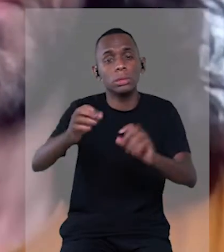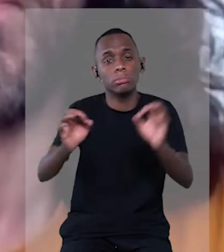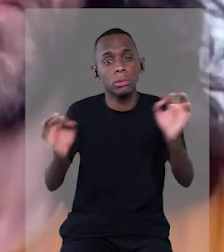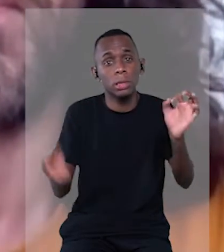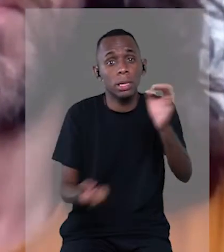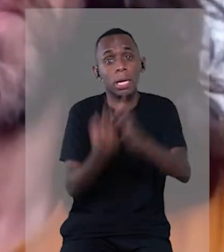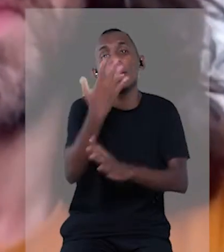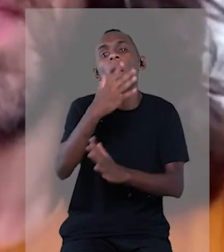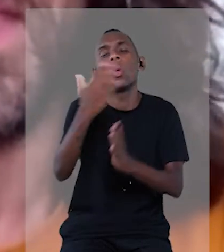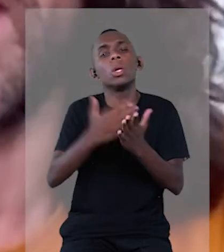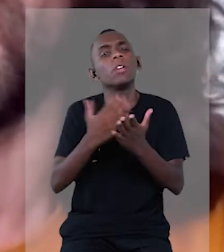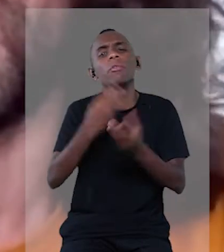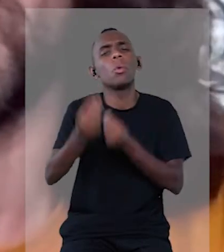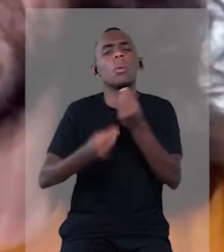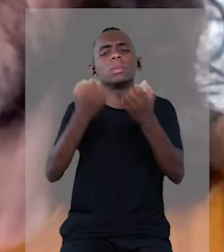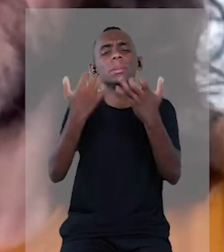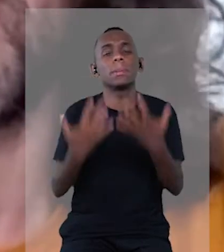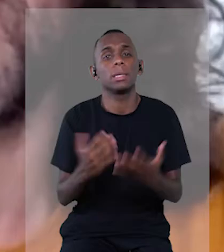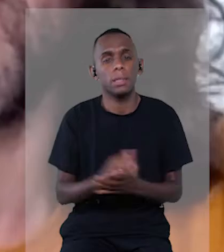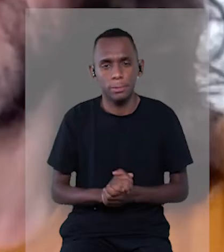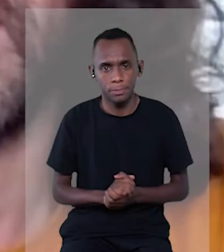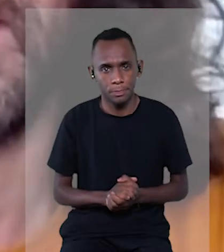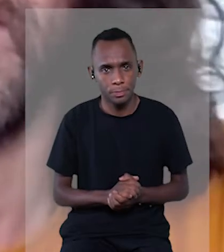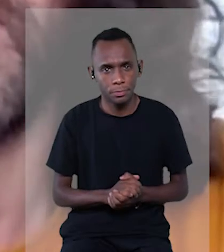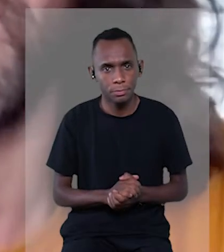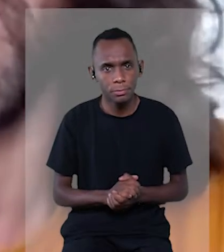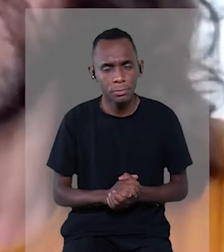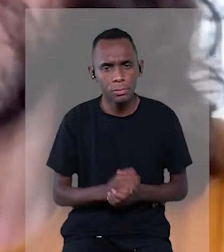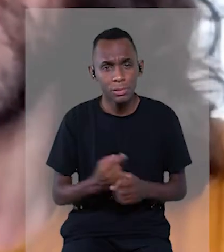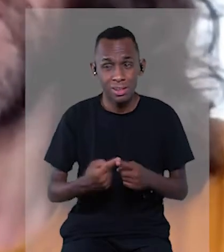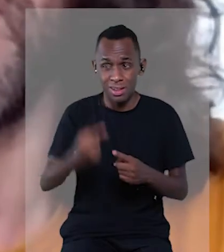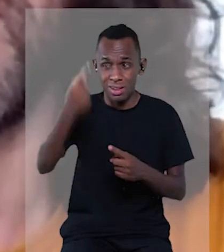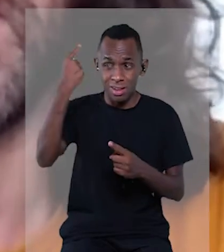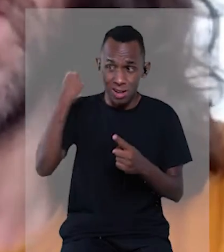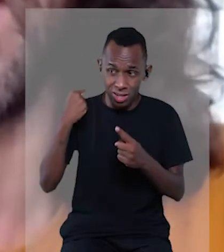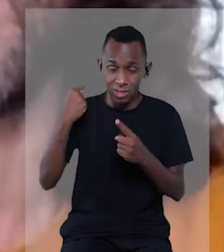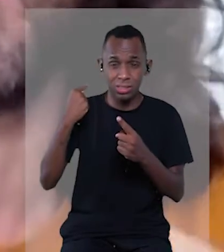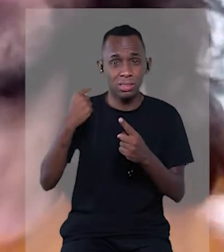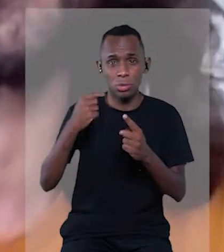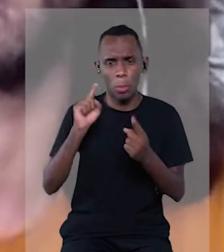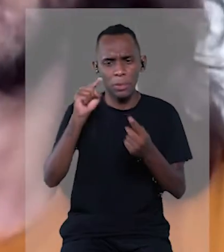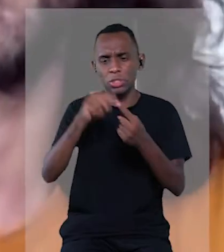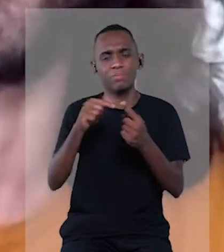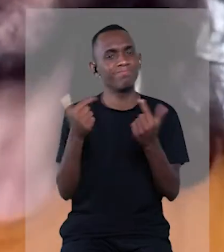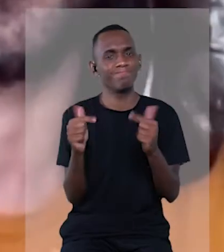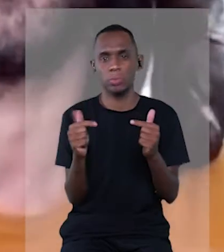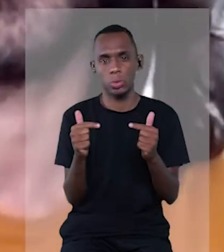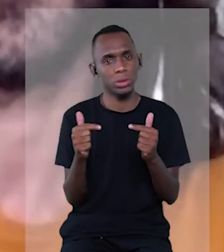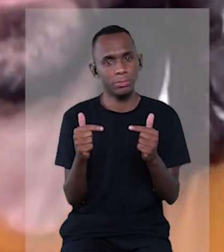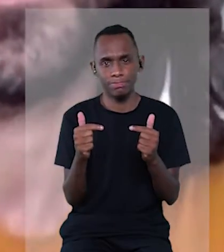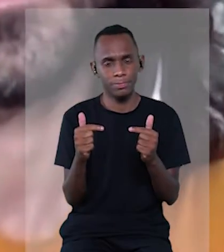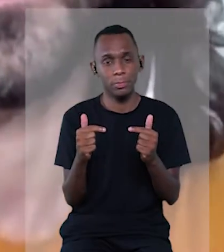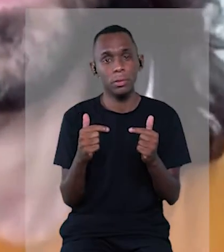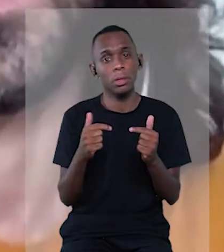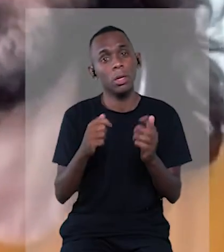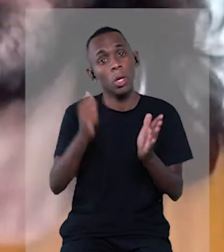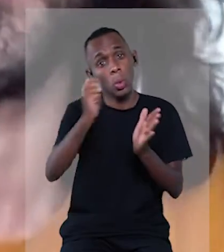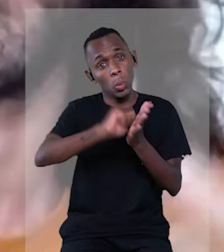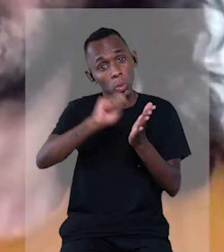futuro livro? Não, começou sem um propósito específico, e aí eu escrevi,